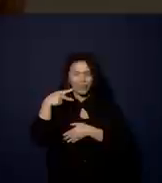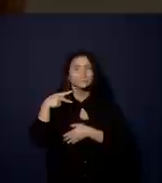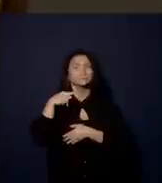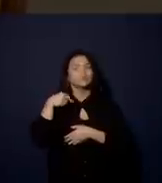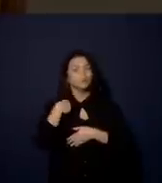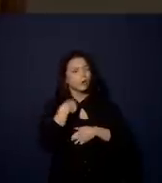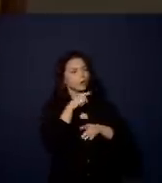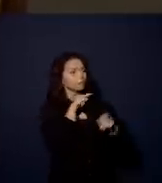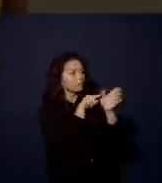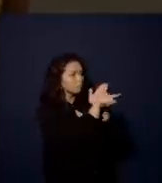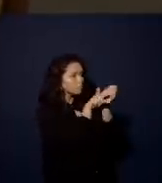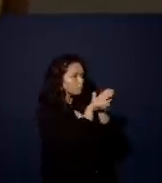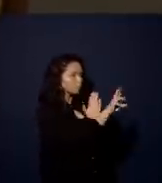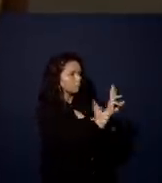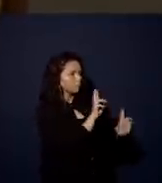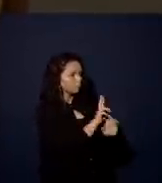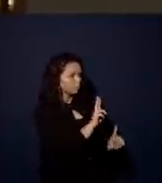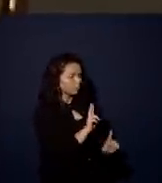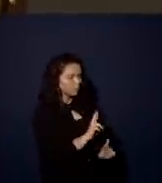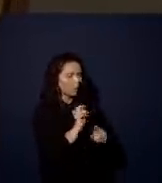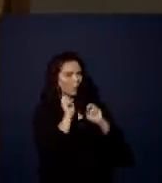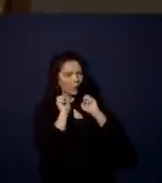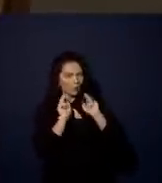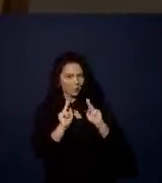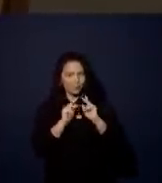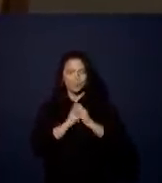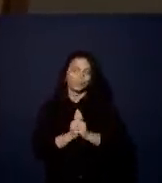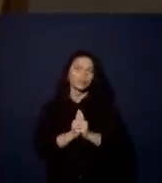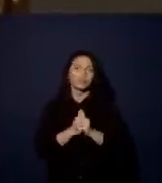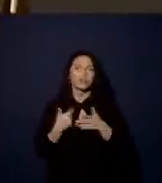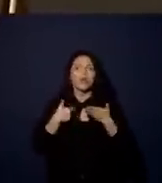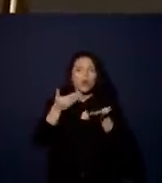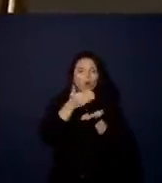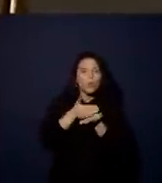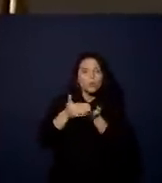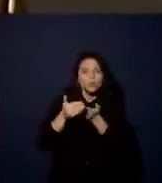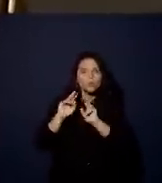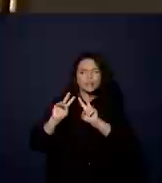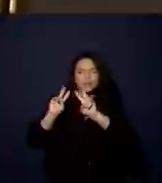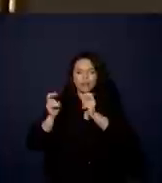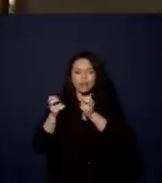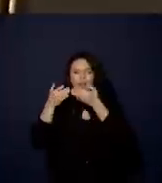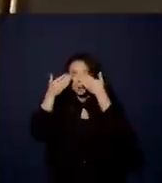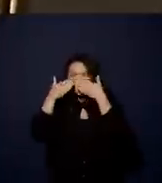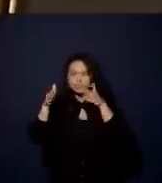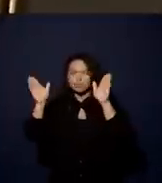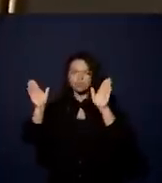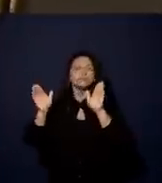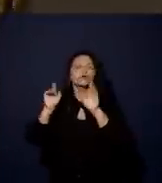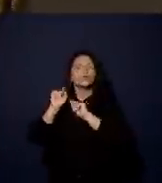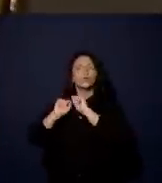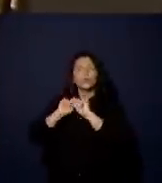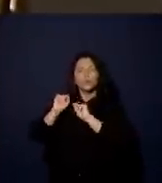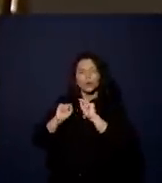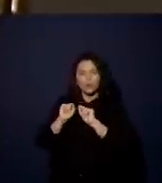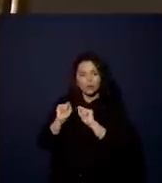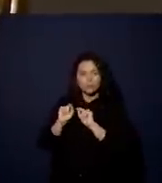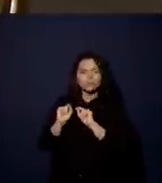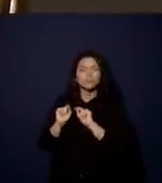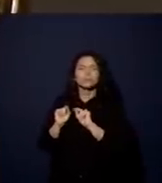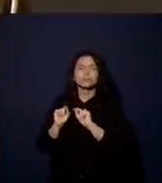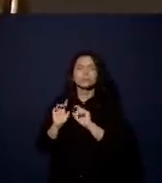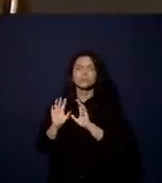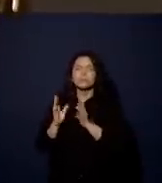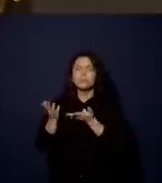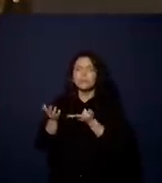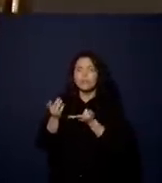para eles também tá eu queria comentar começar talvez com o tema um pouco mais amplo né Roberto stélio se vocês